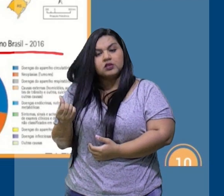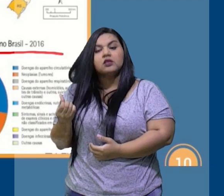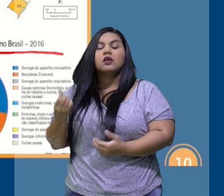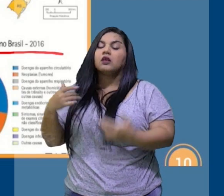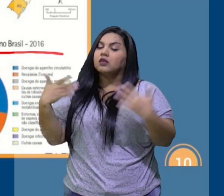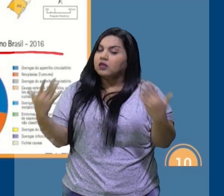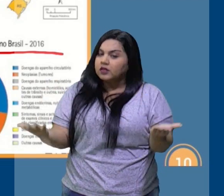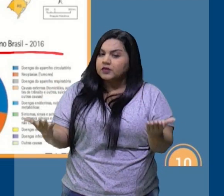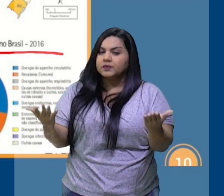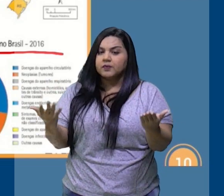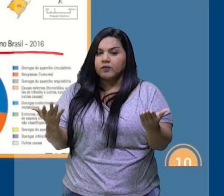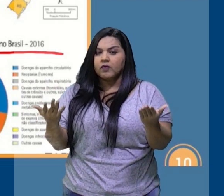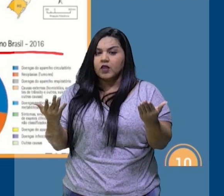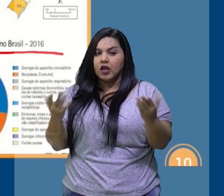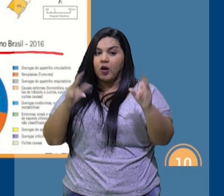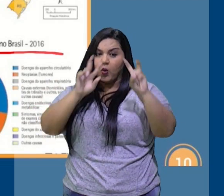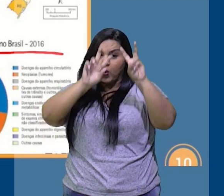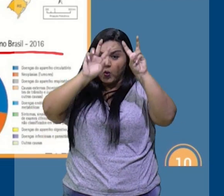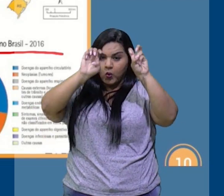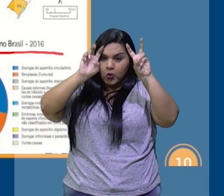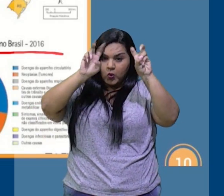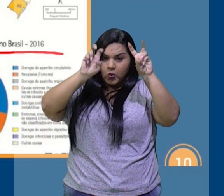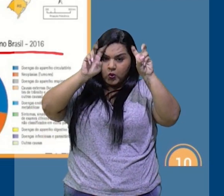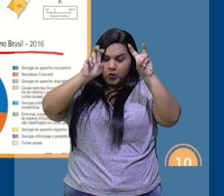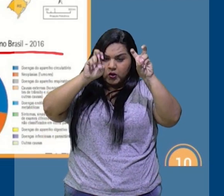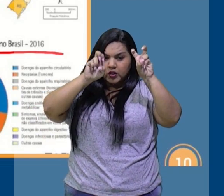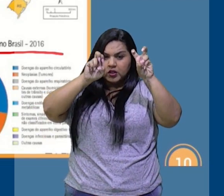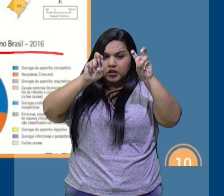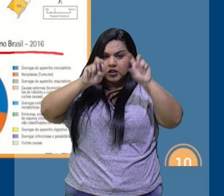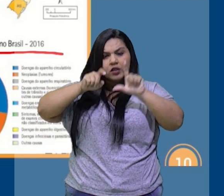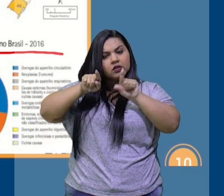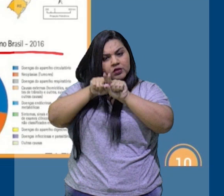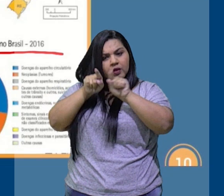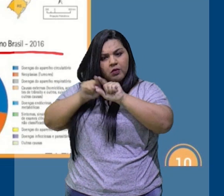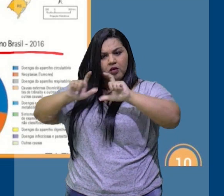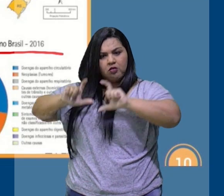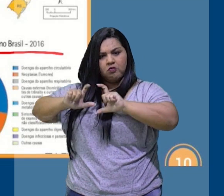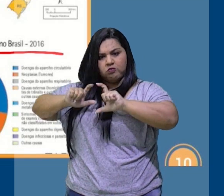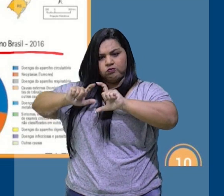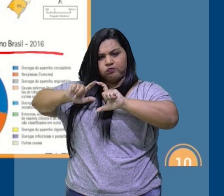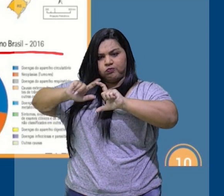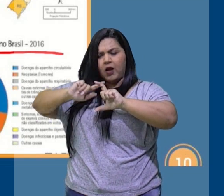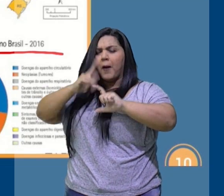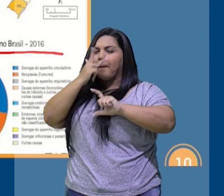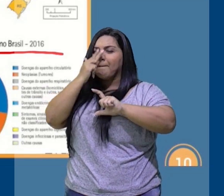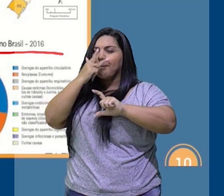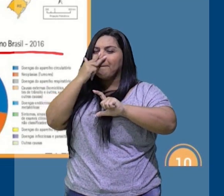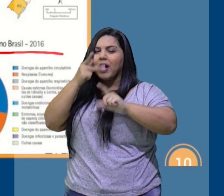através desse título e com esse gráfico de pizza, aí a gente pode fazer uma análise, né, com